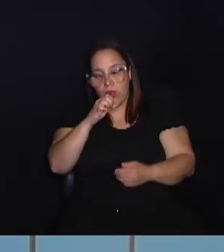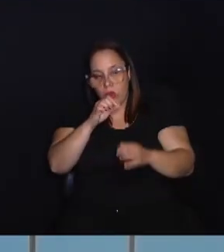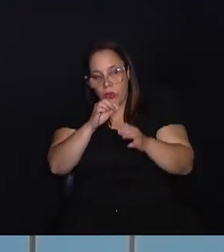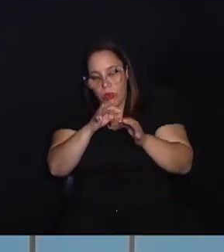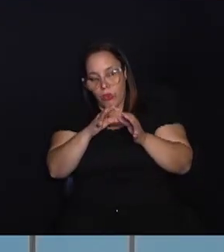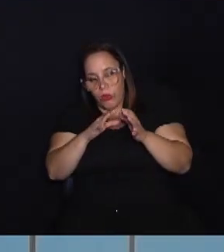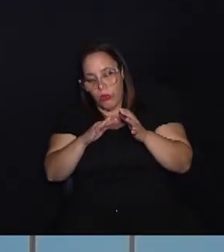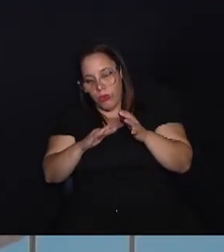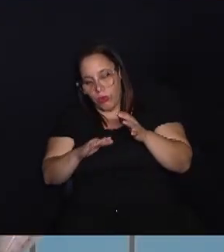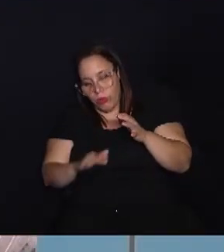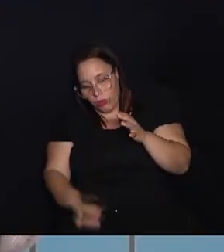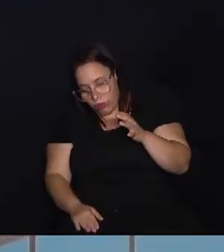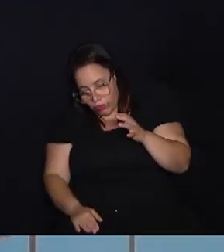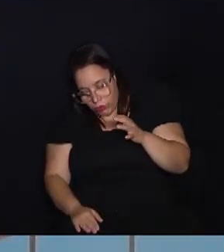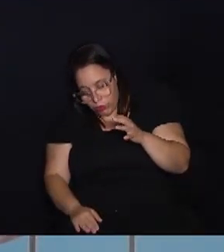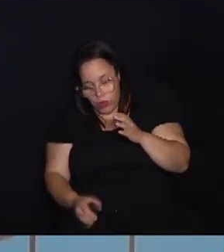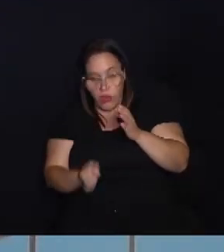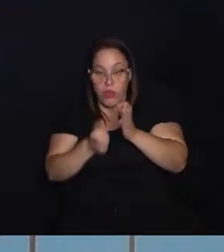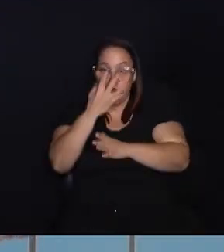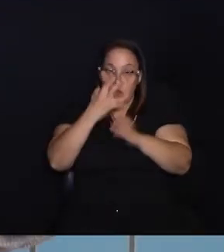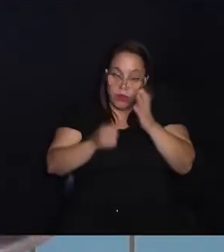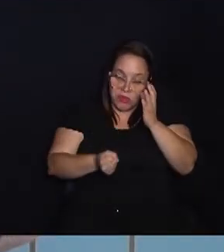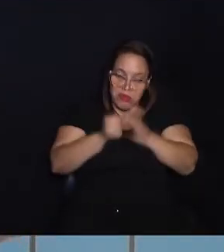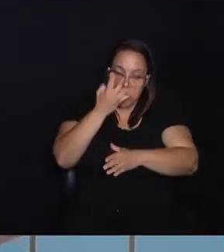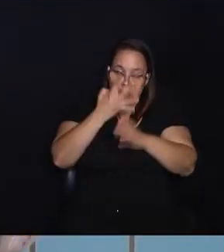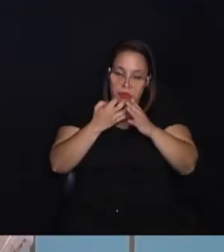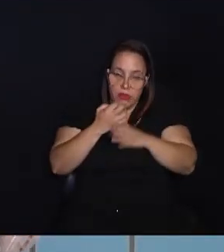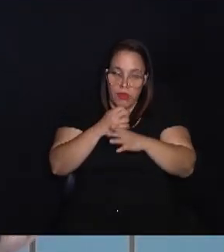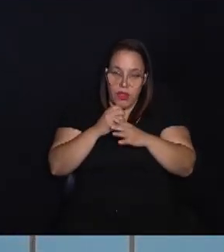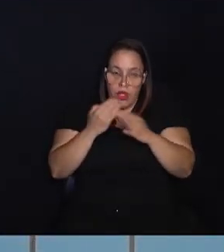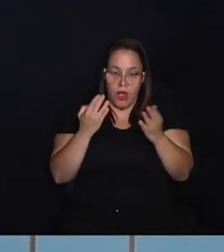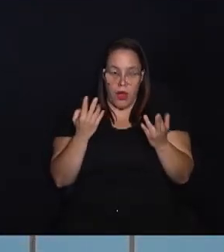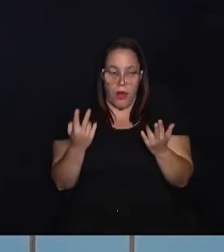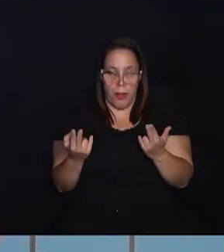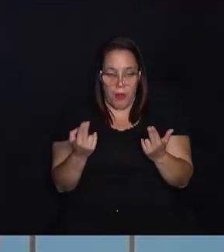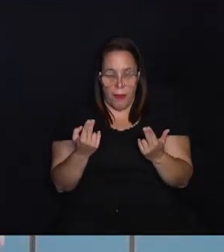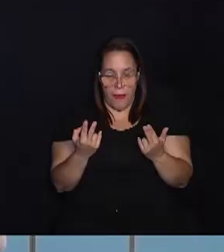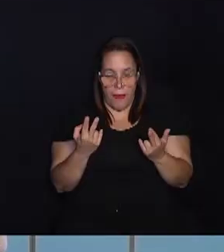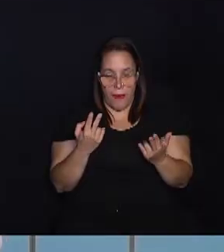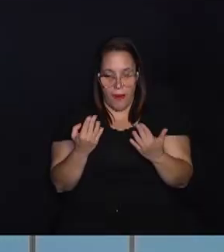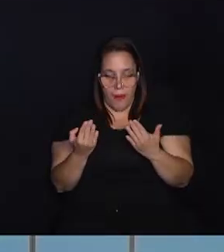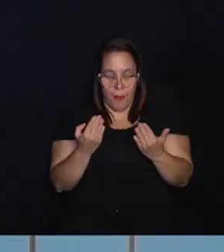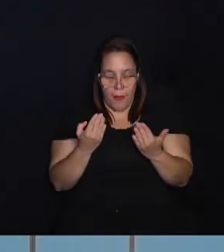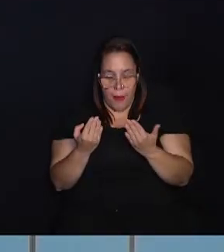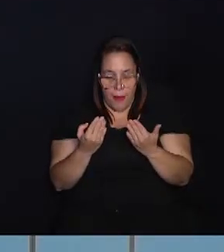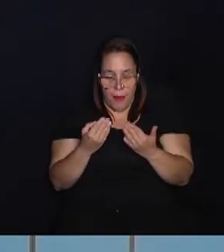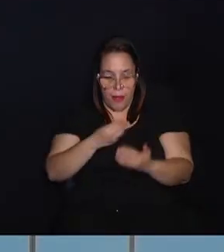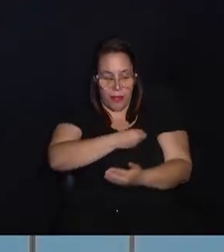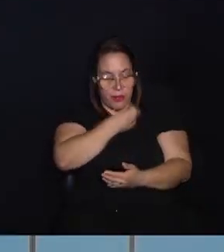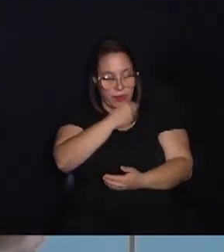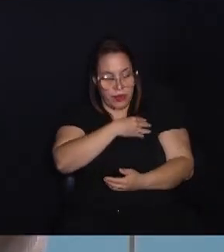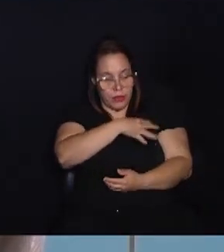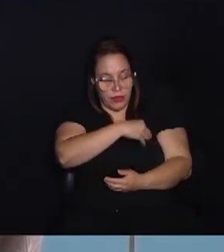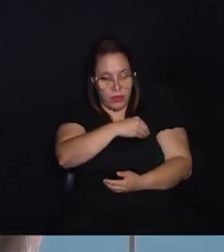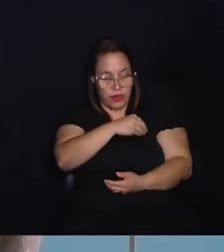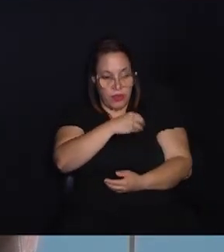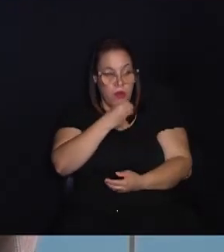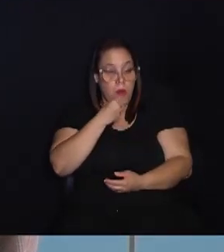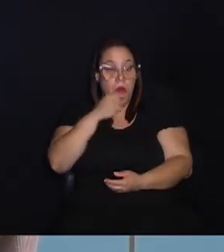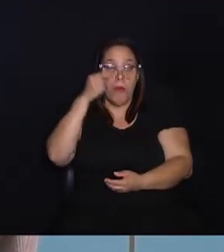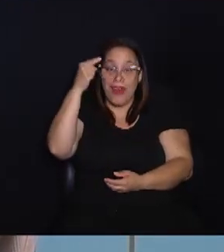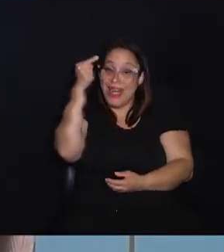Então, você tem que criar, você tem que parametrizar a vida do seu filho de uma maneira que seja bom para